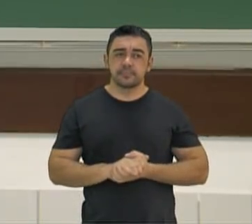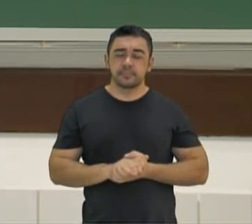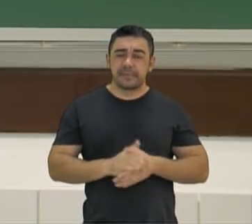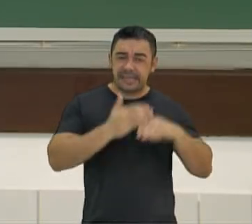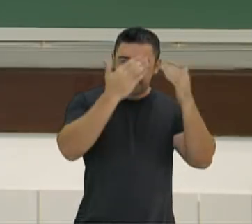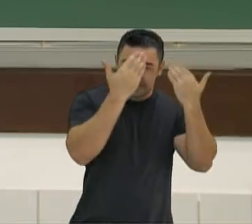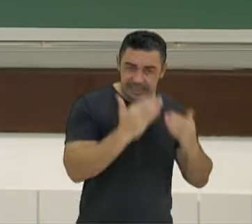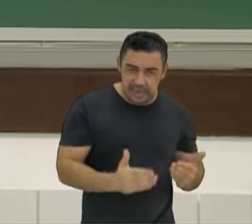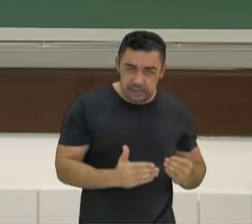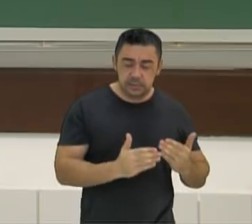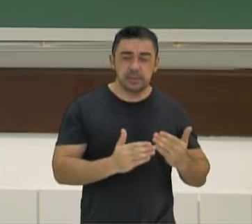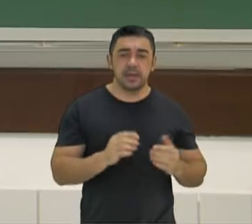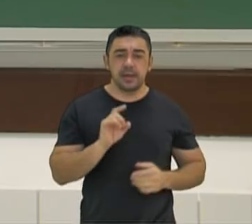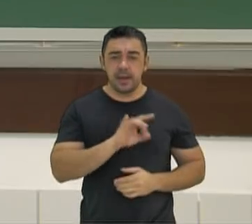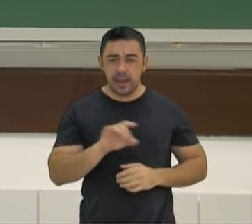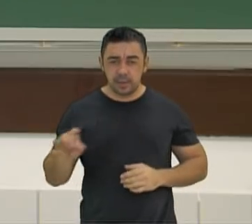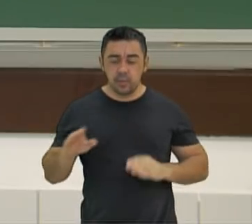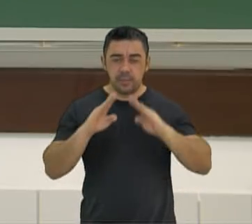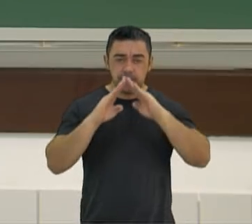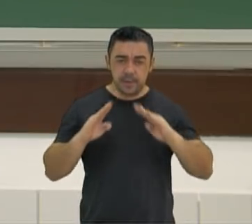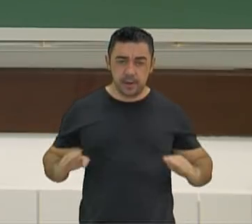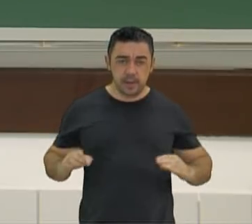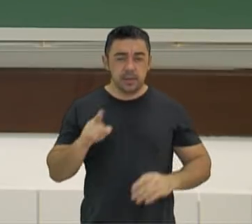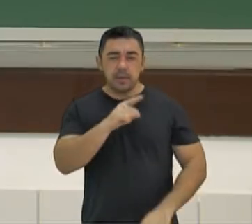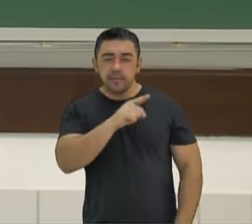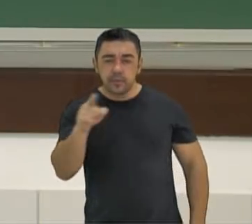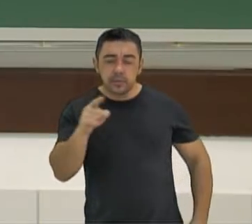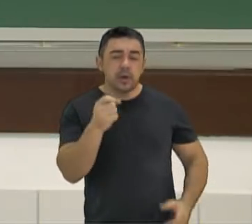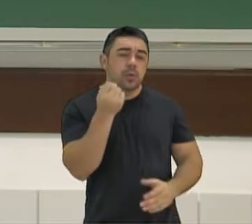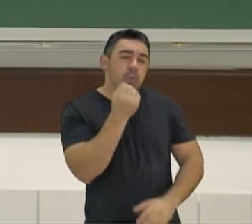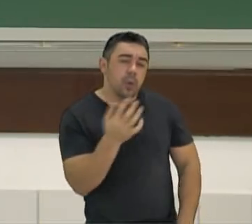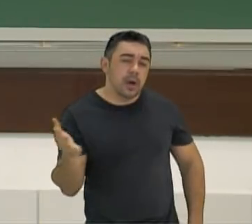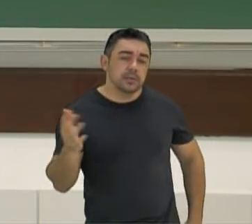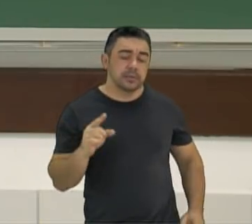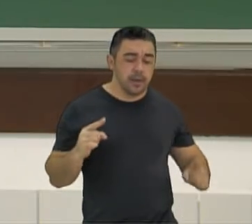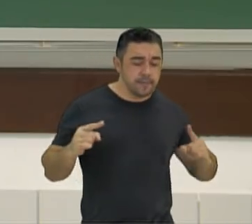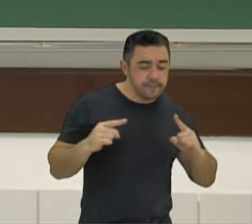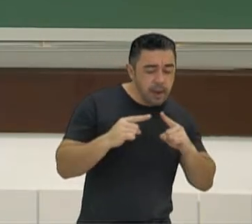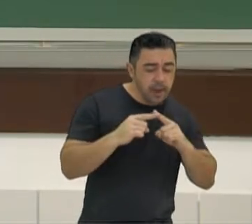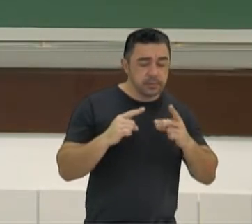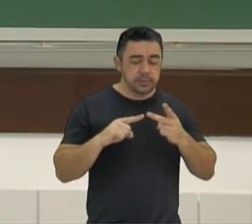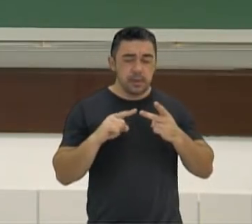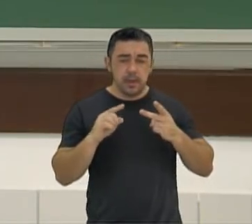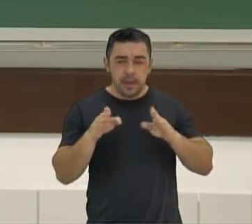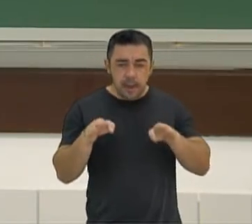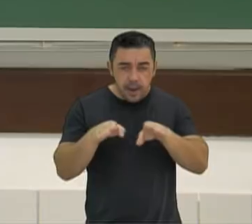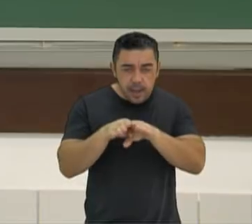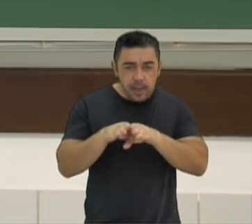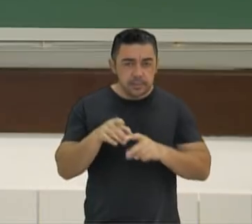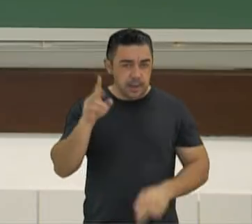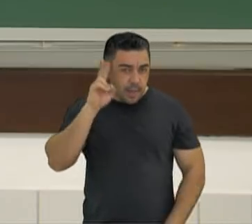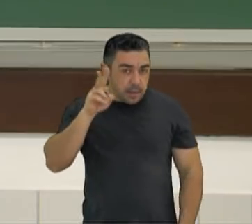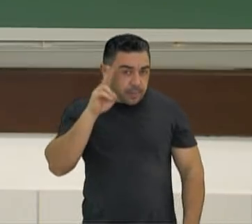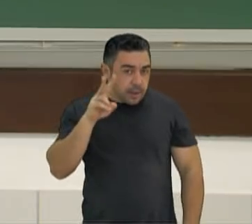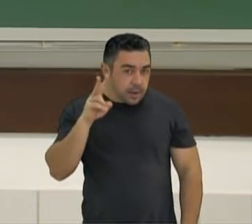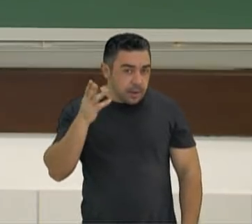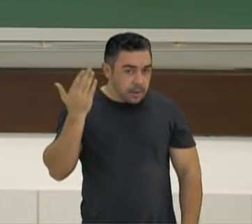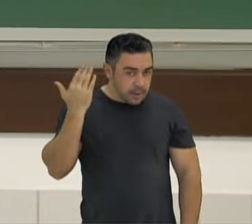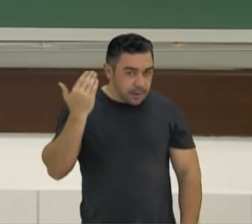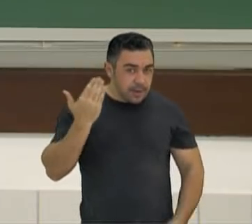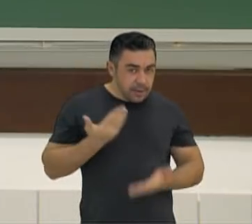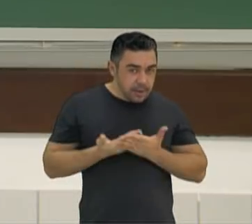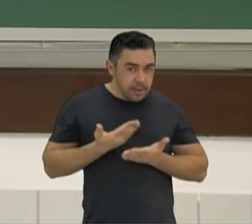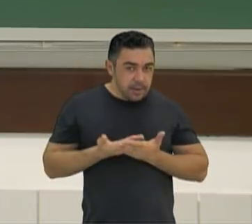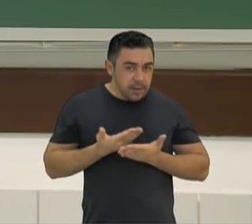Vamos analisar as pirâmides e vocês vão dar as quantidades que eu tenho de vértice, de aresta, etc. Lembra que a gente fez